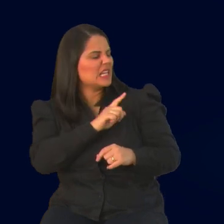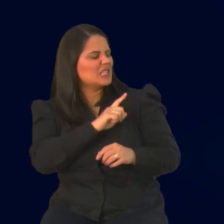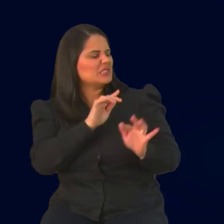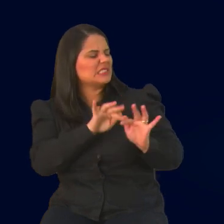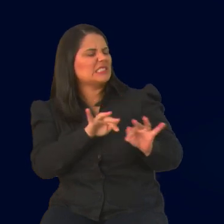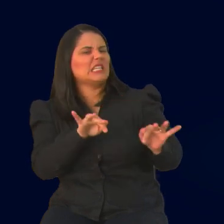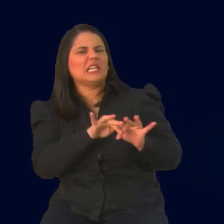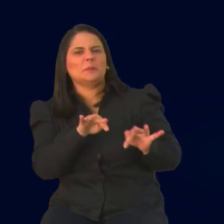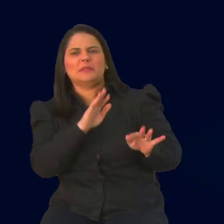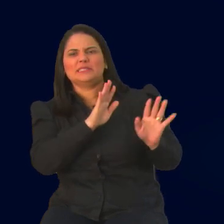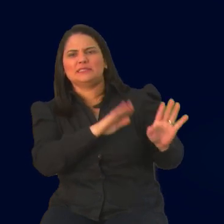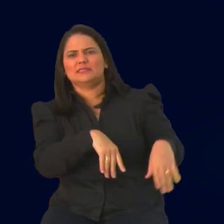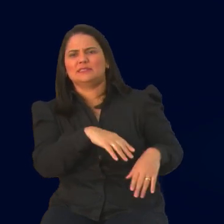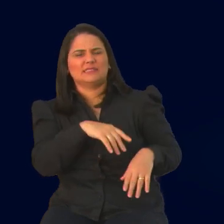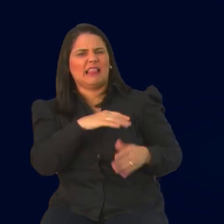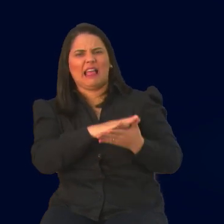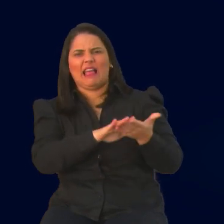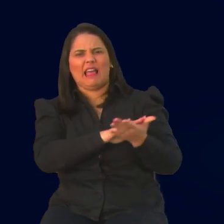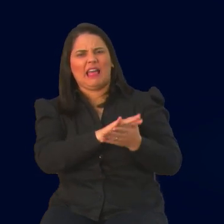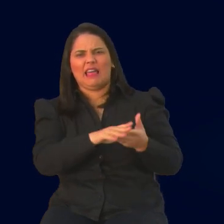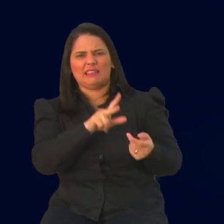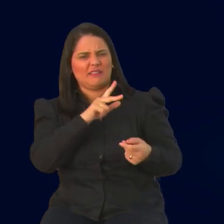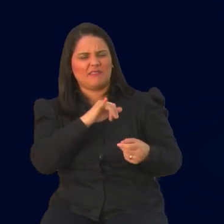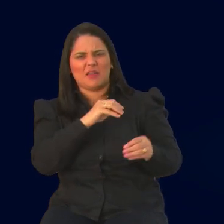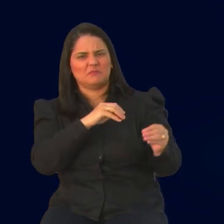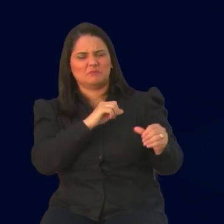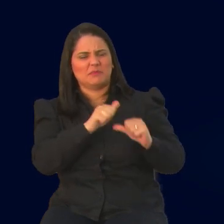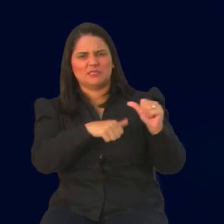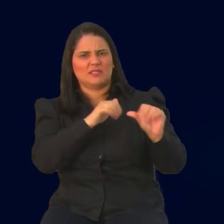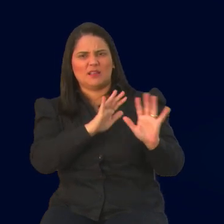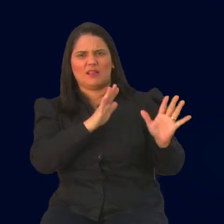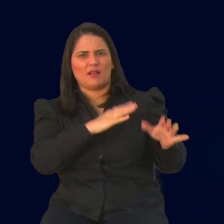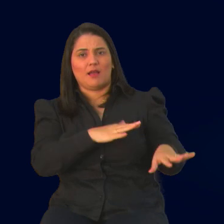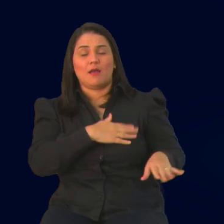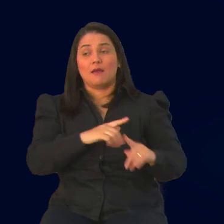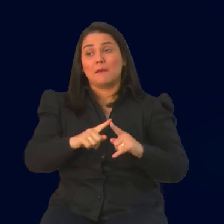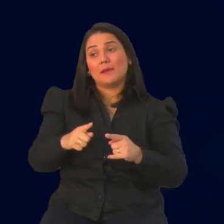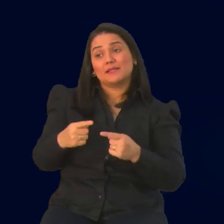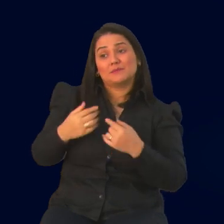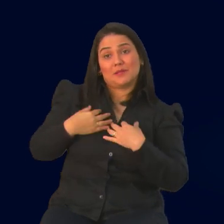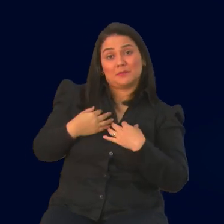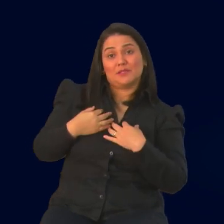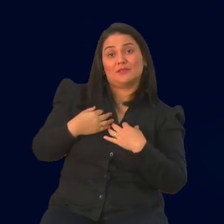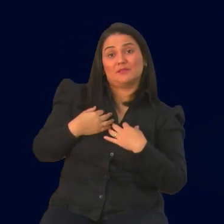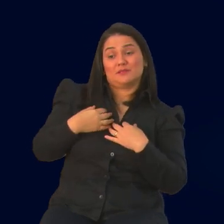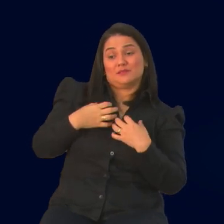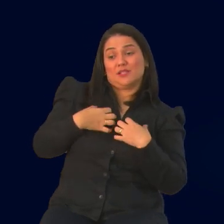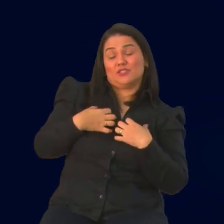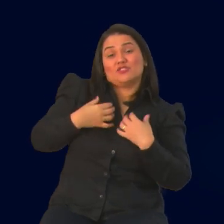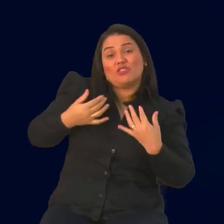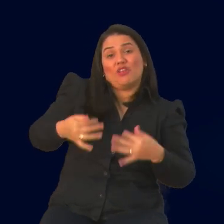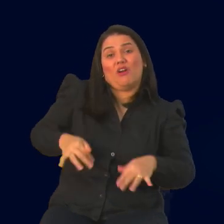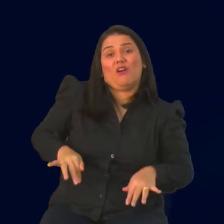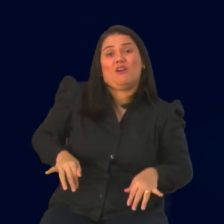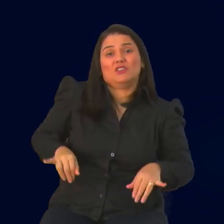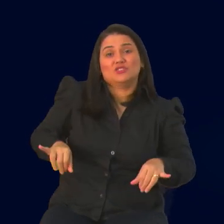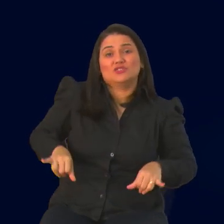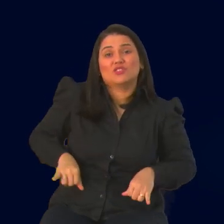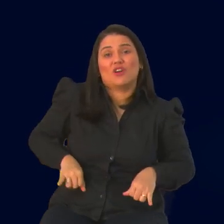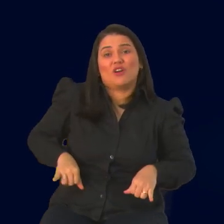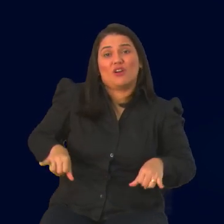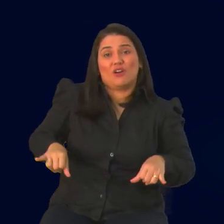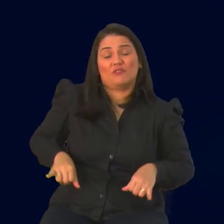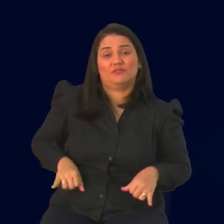boba. Isso não é nada. Mas para o outro está doendo. Está doendo. Então,